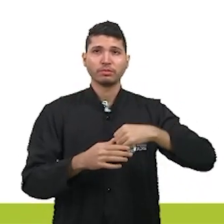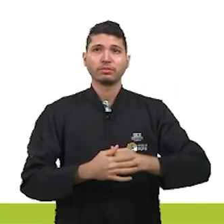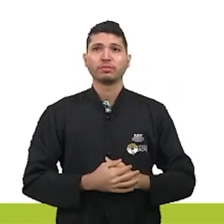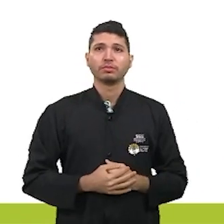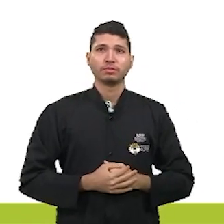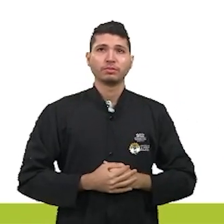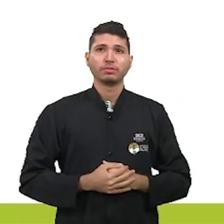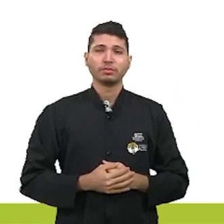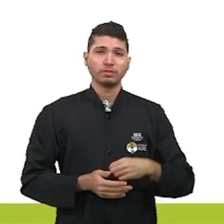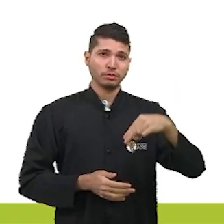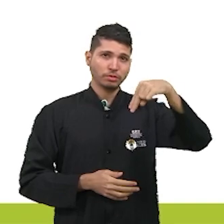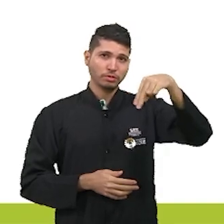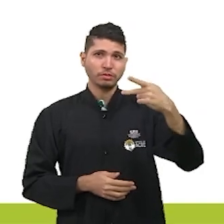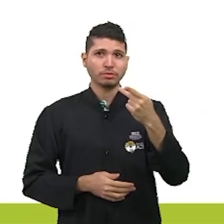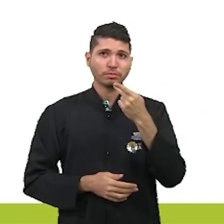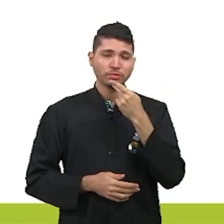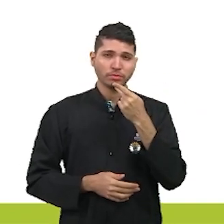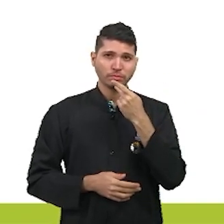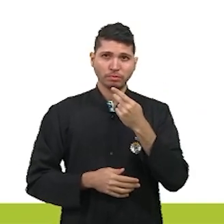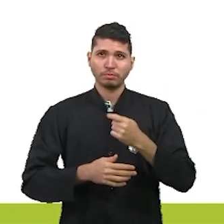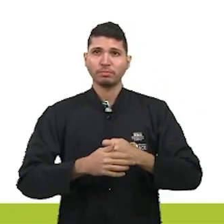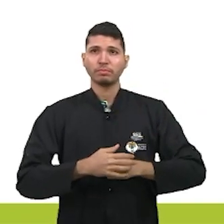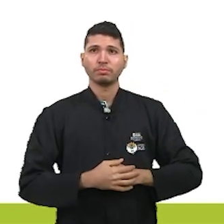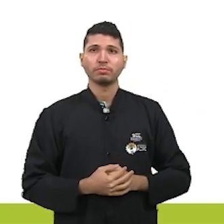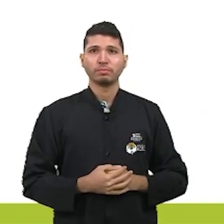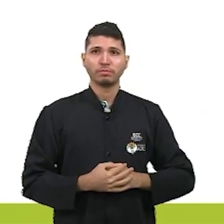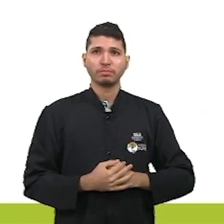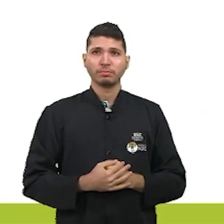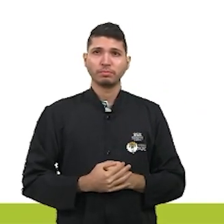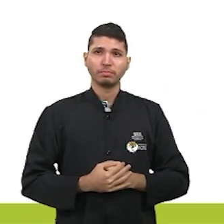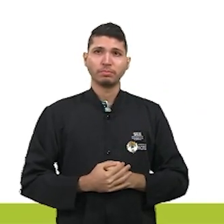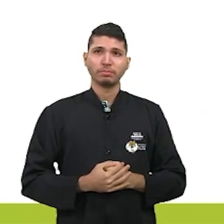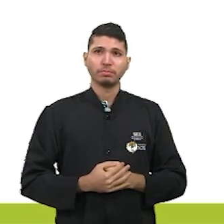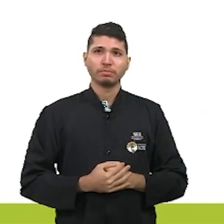N possibilidades para a primeira posição da fila,